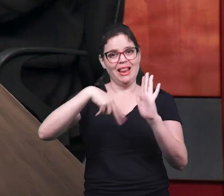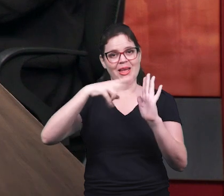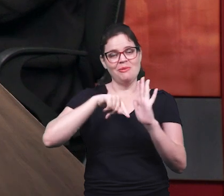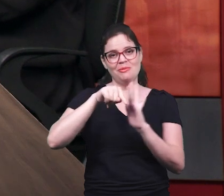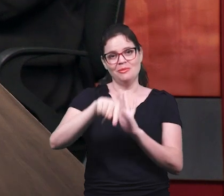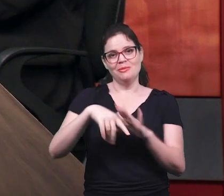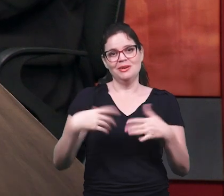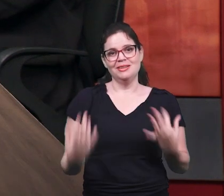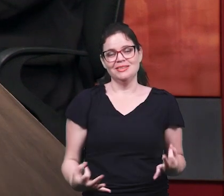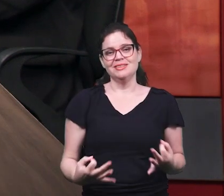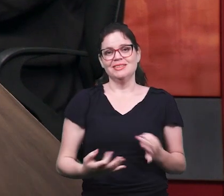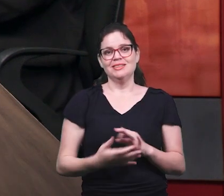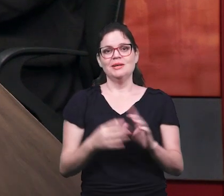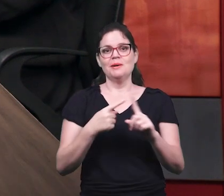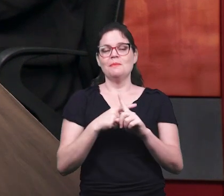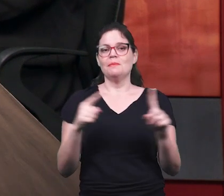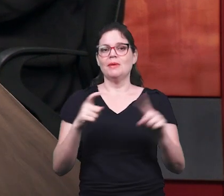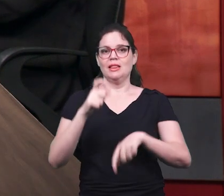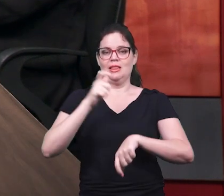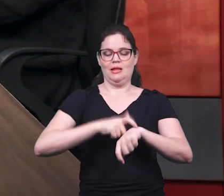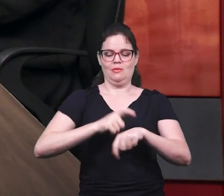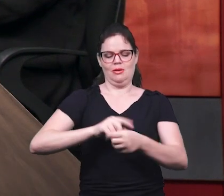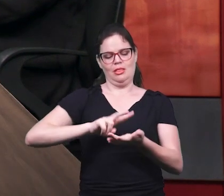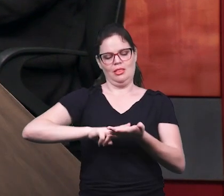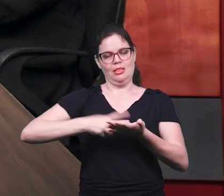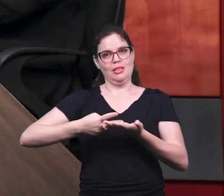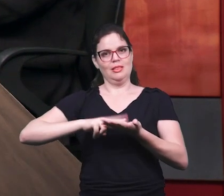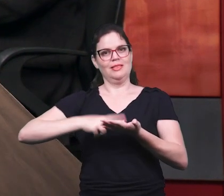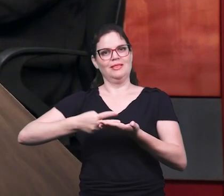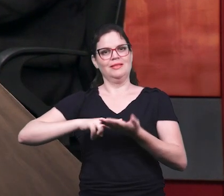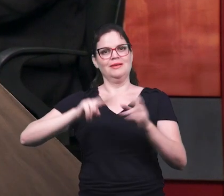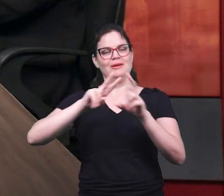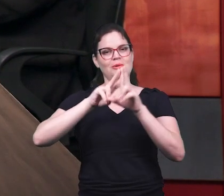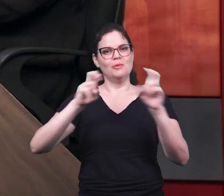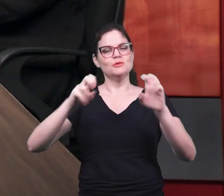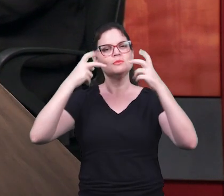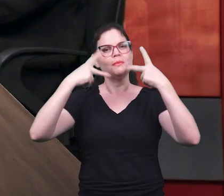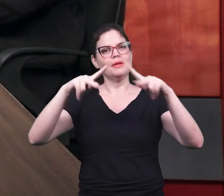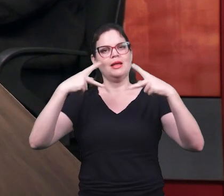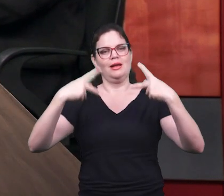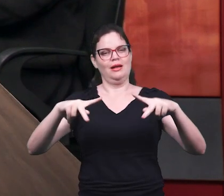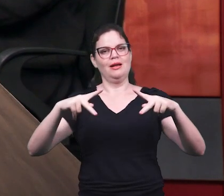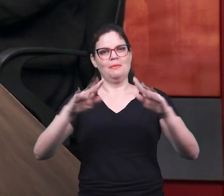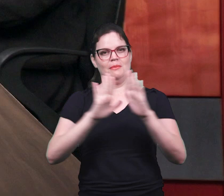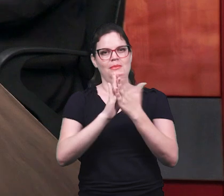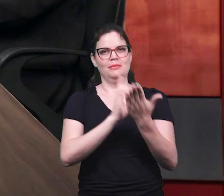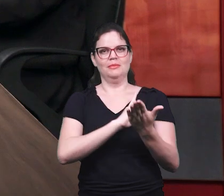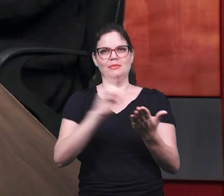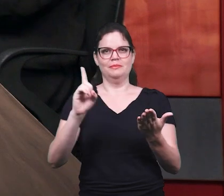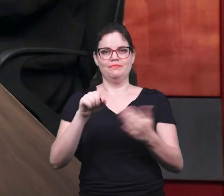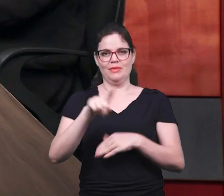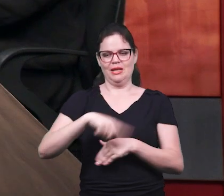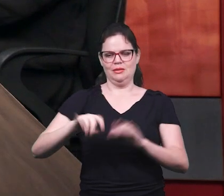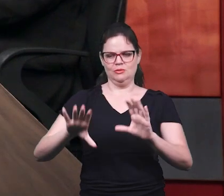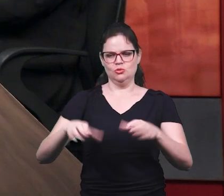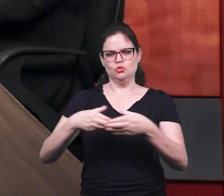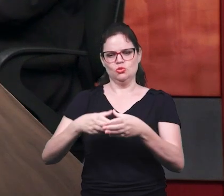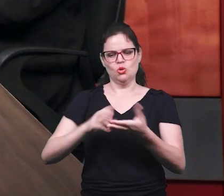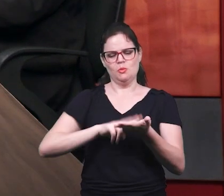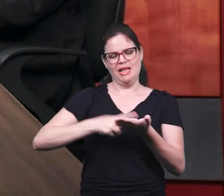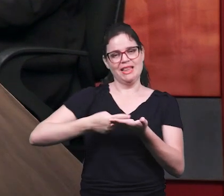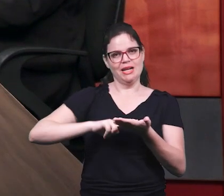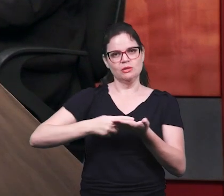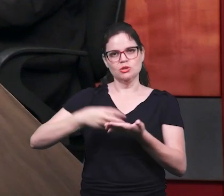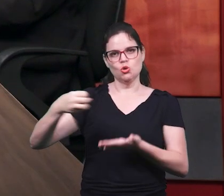mas só que quanto à tradução da Bíblia e pregar o Evangelho, os valdenses foram